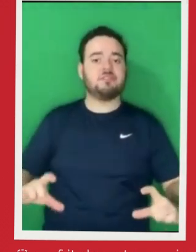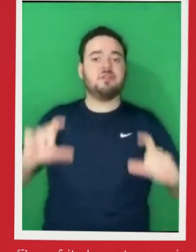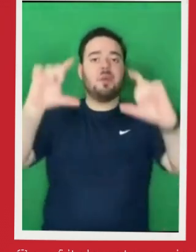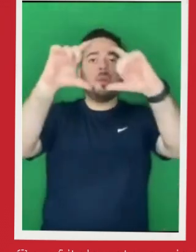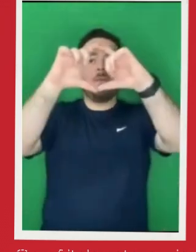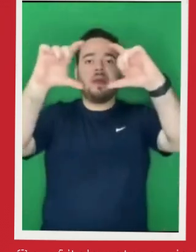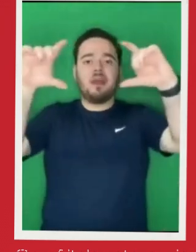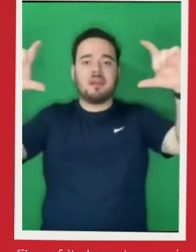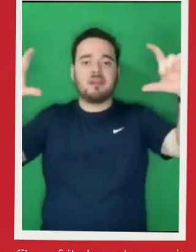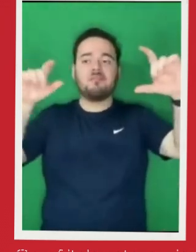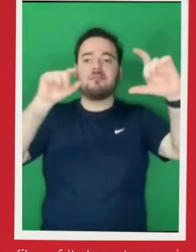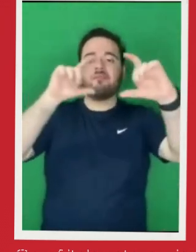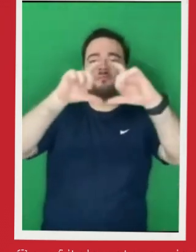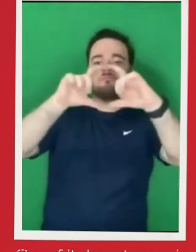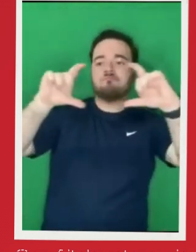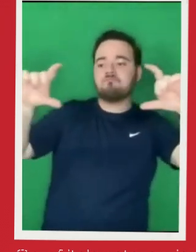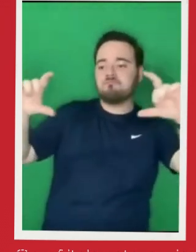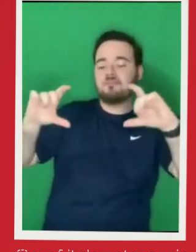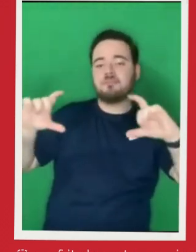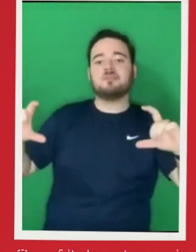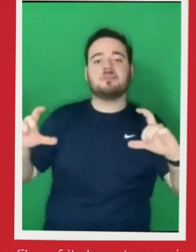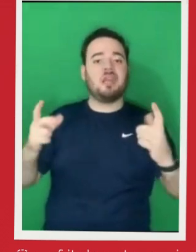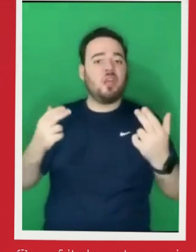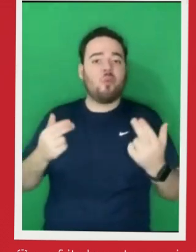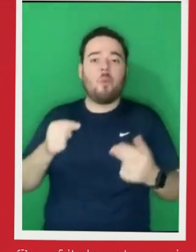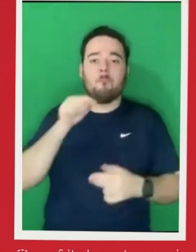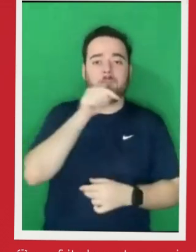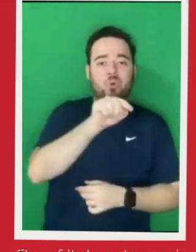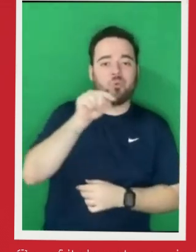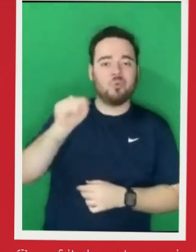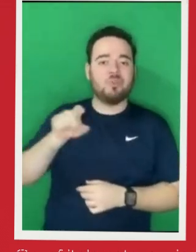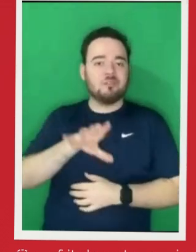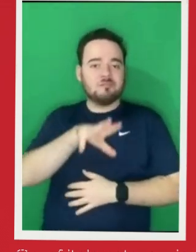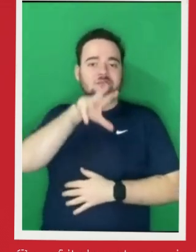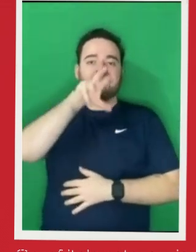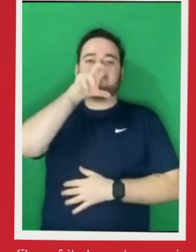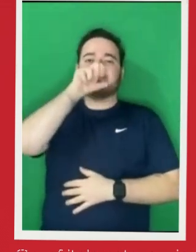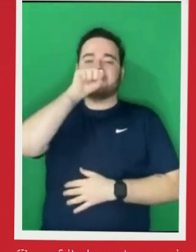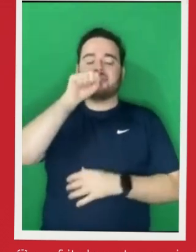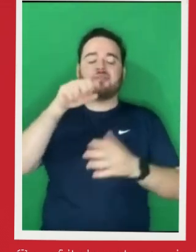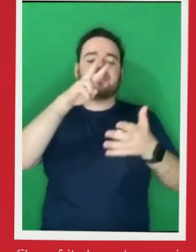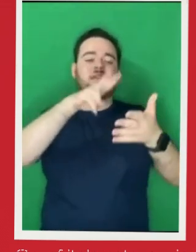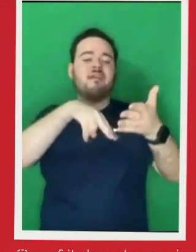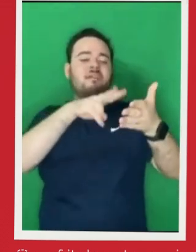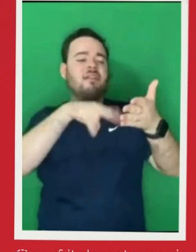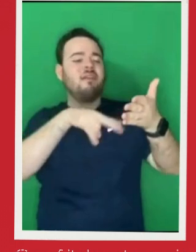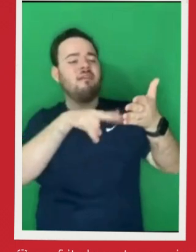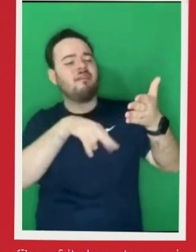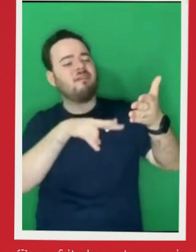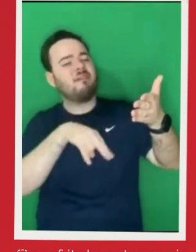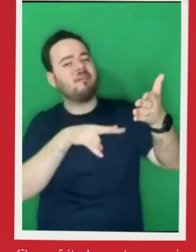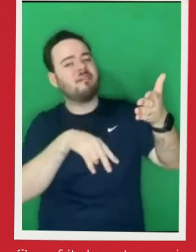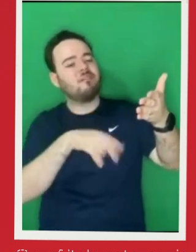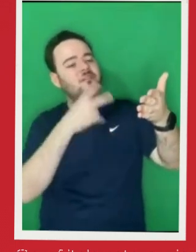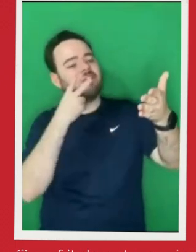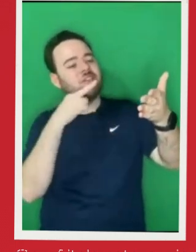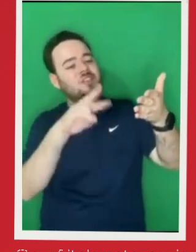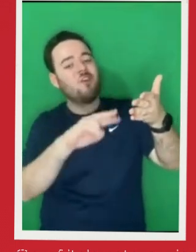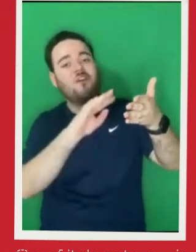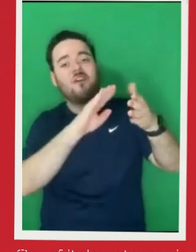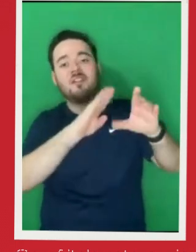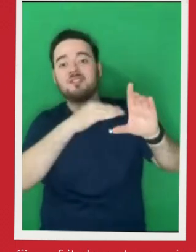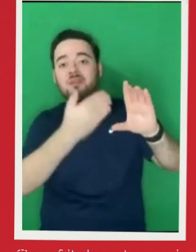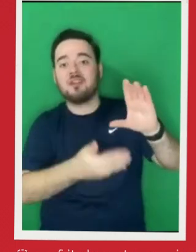longas. Parágrafo, ponto parágrafo, é uma pontuação em que você respira. Quando você está lendo, você já viu que você olha